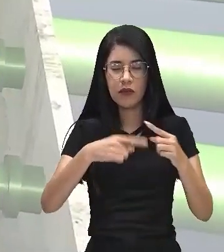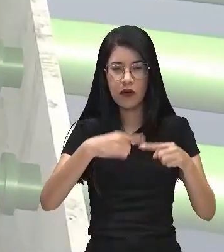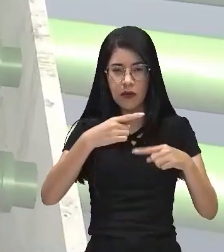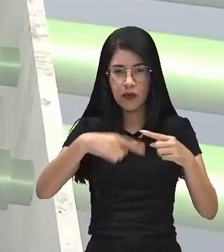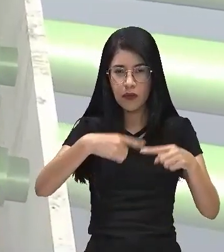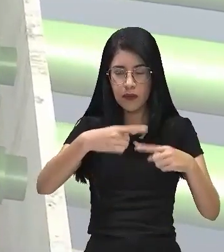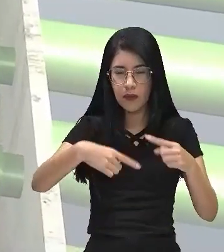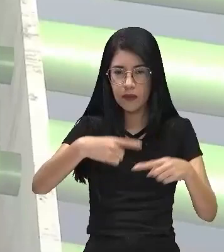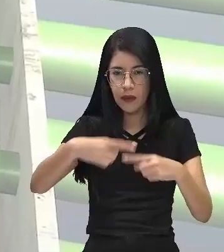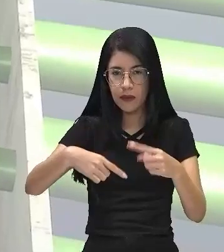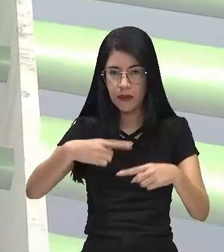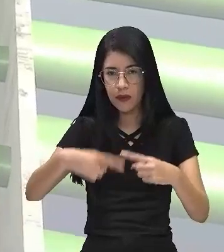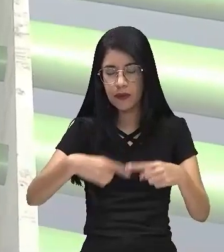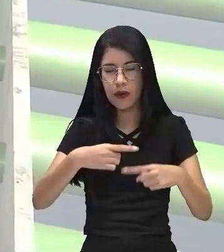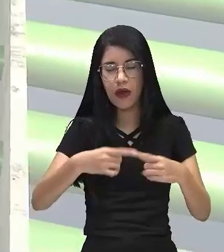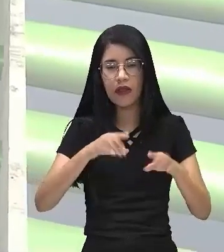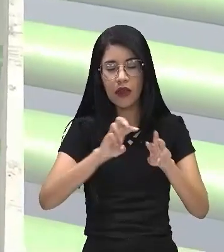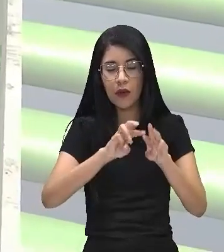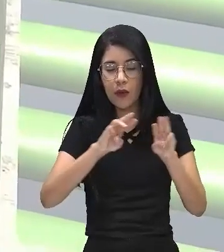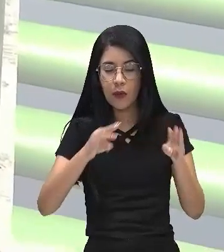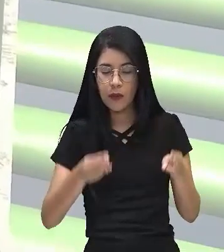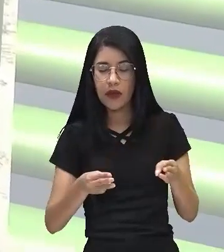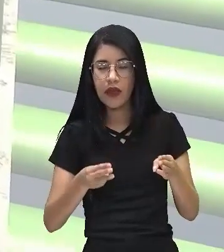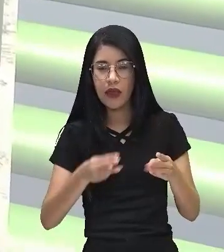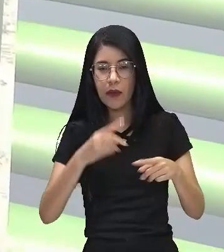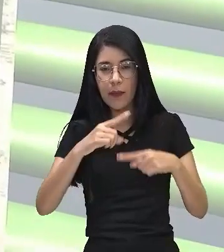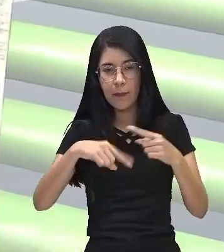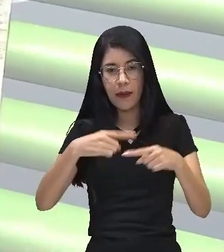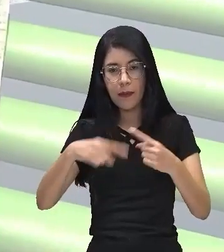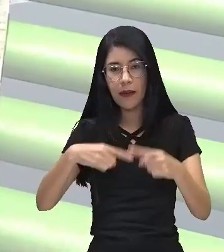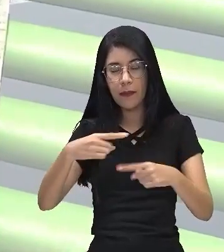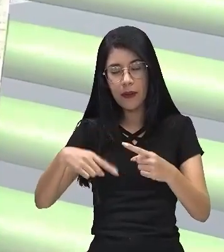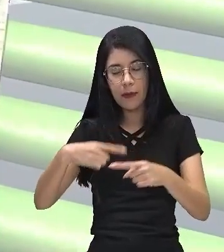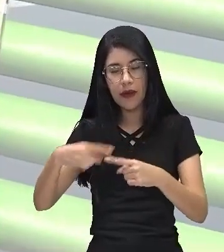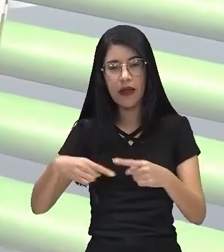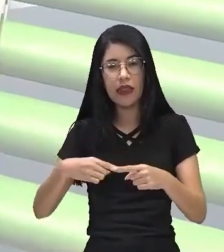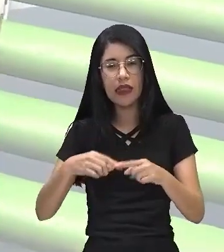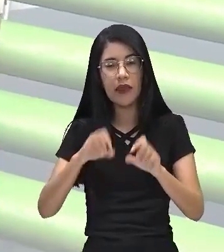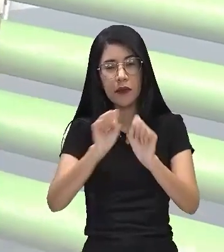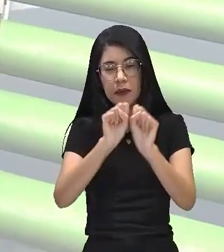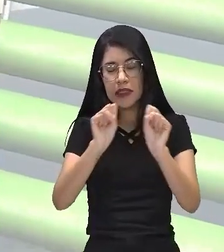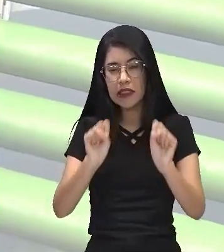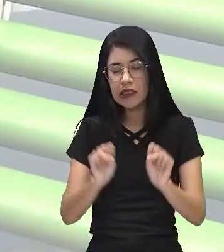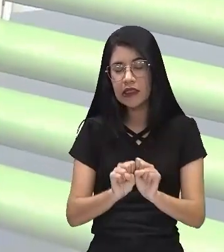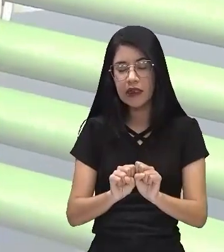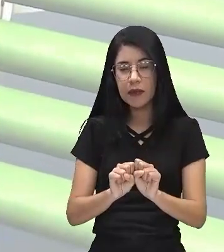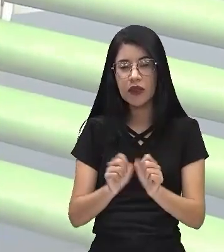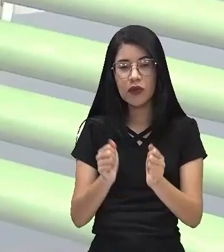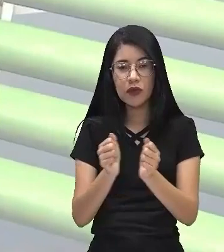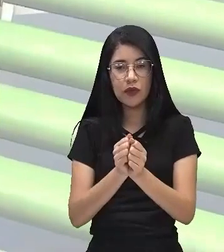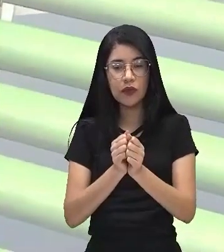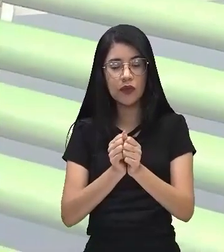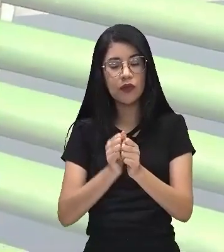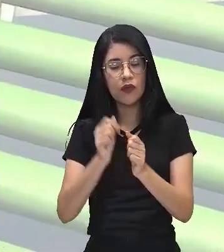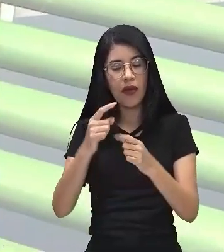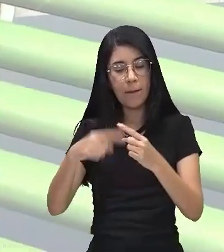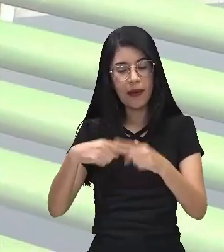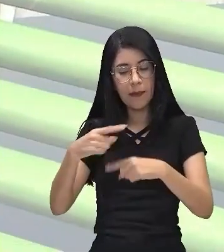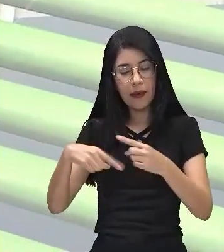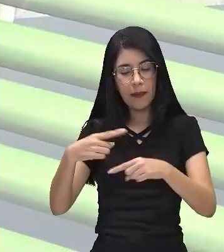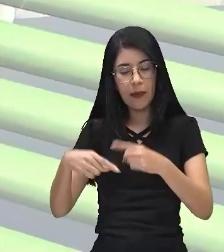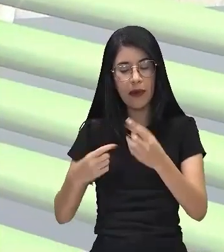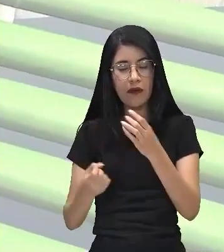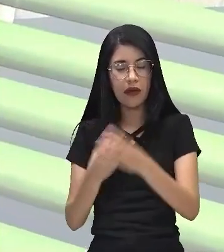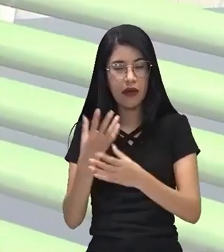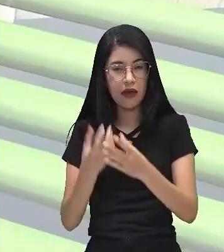movimentar, movimentando o ímã que está perto a um circuito, a uma bobina. E essa bobina vai gerar corrente elétrica.